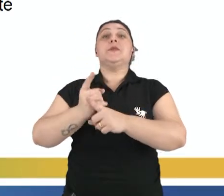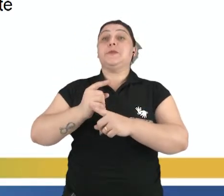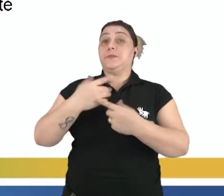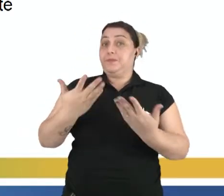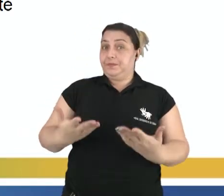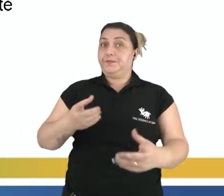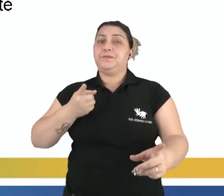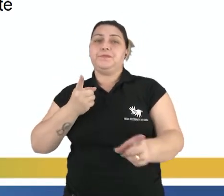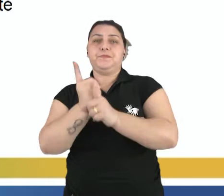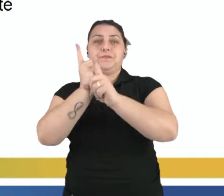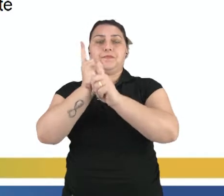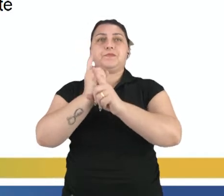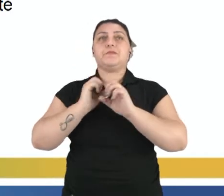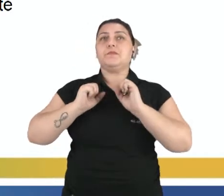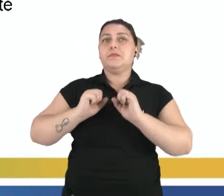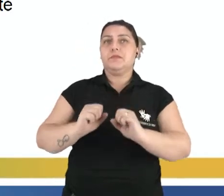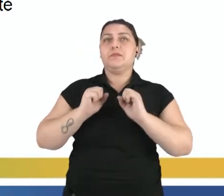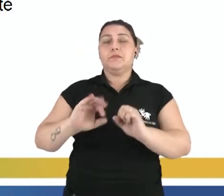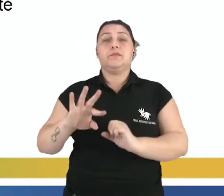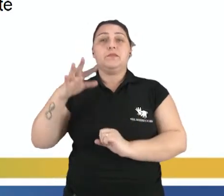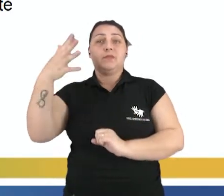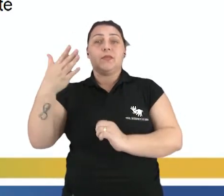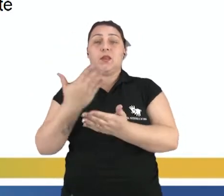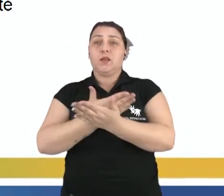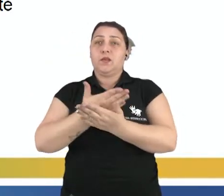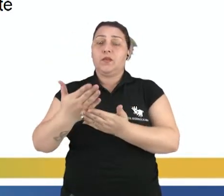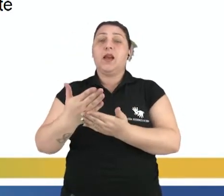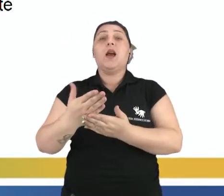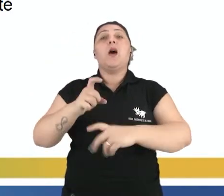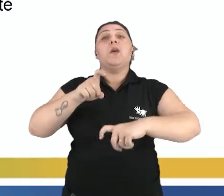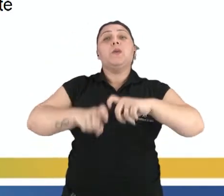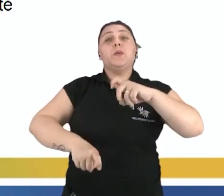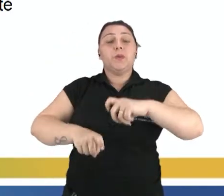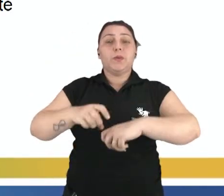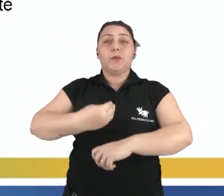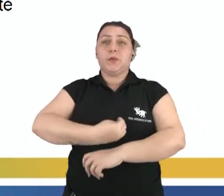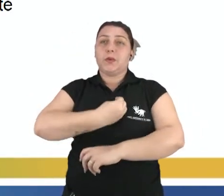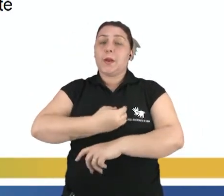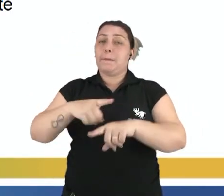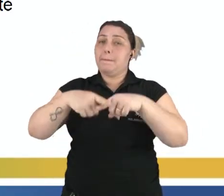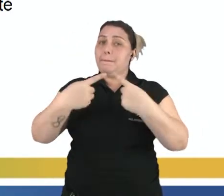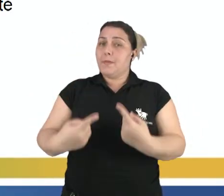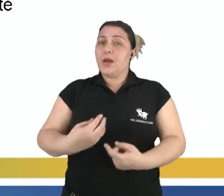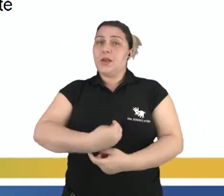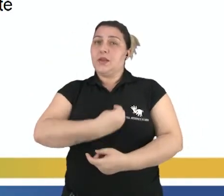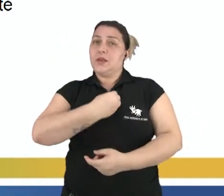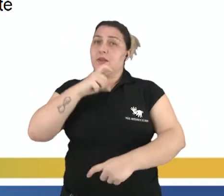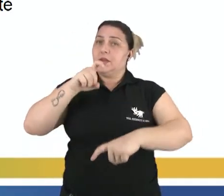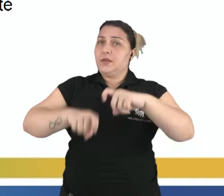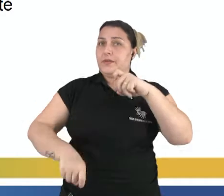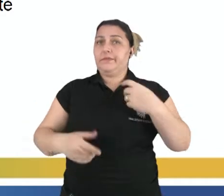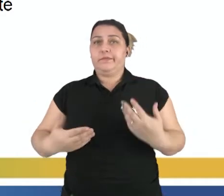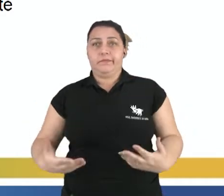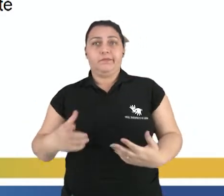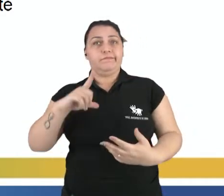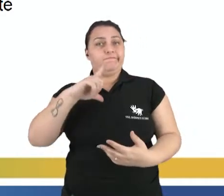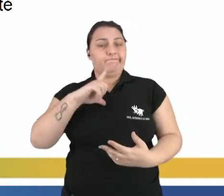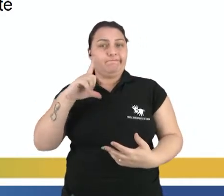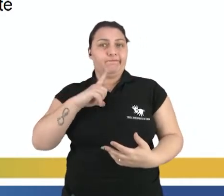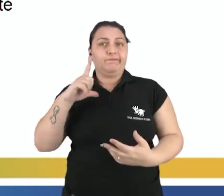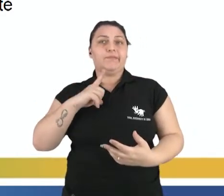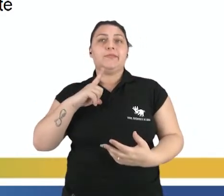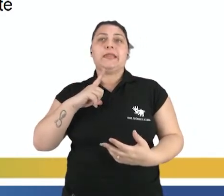dessas descobertas pode levar ao início da vida sexual. Porém, essa vida sexual, às vezes, ela ocorre de